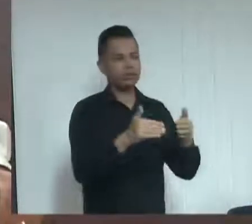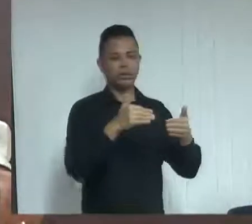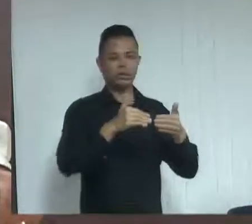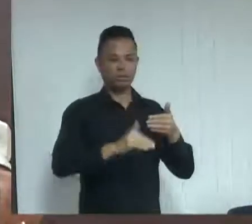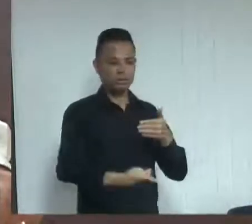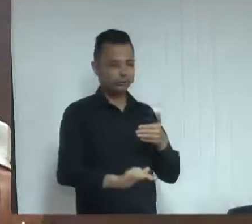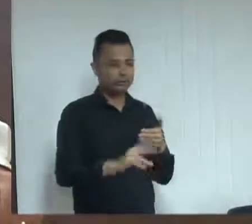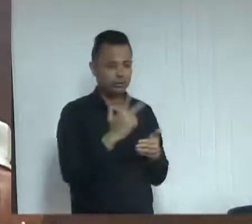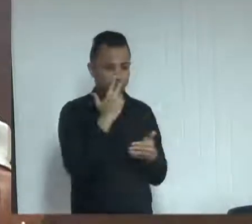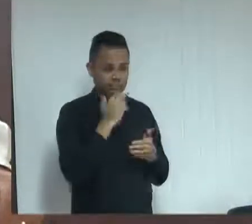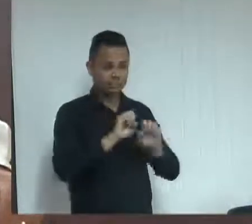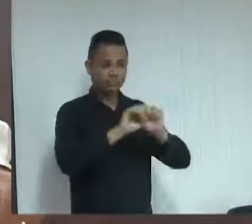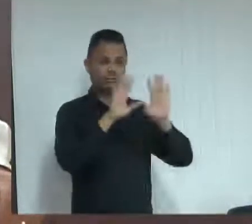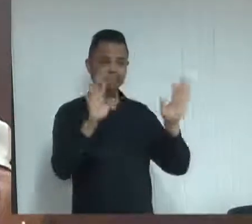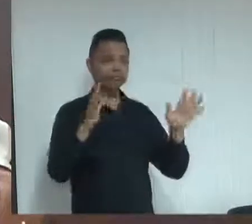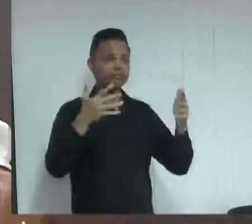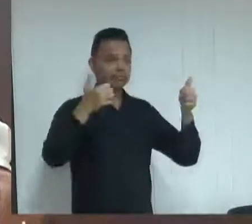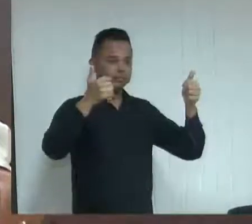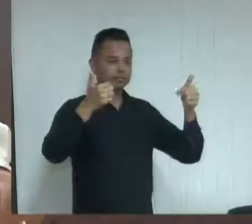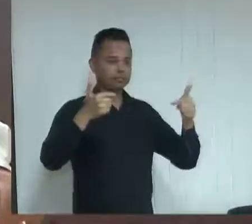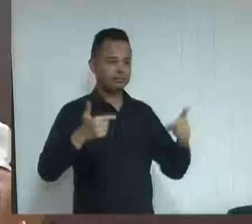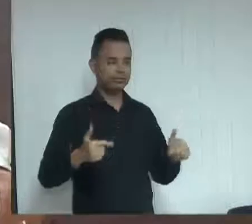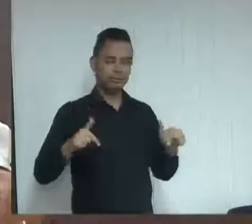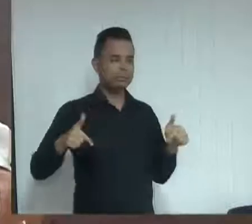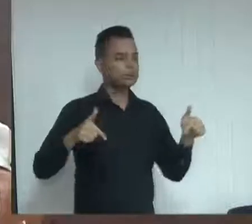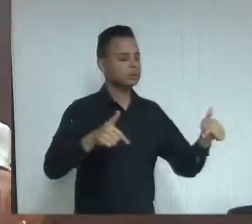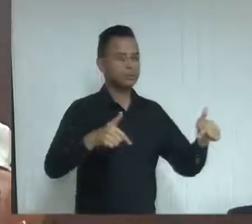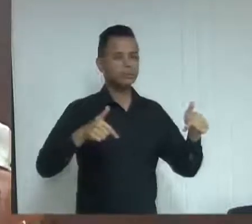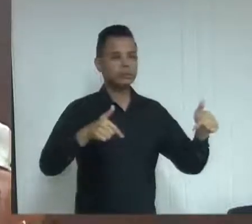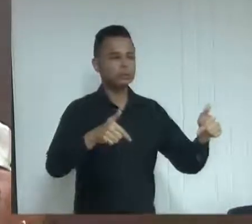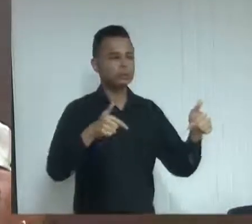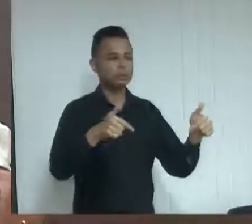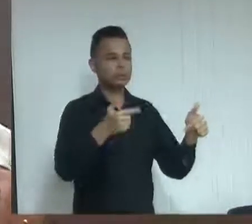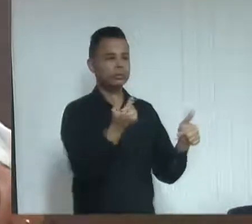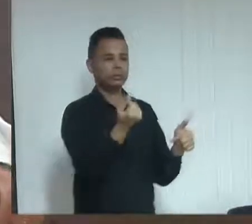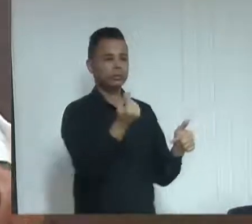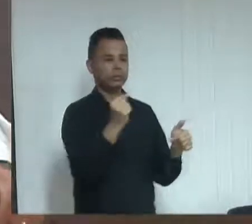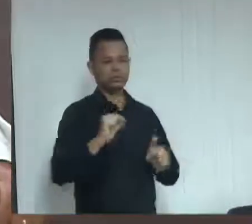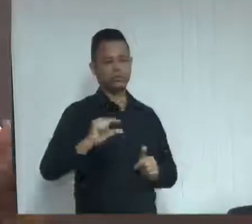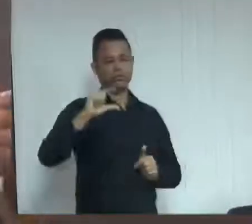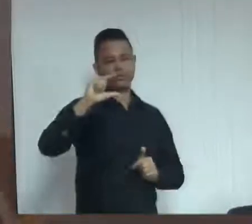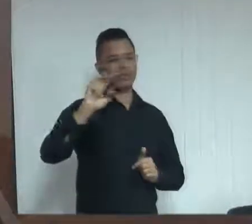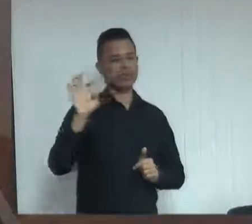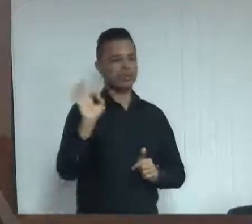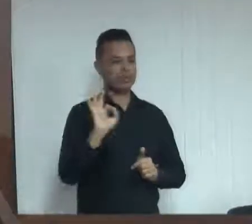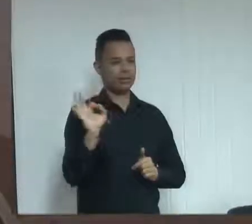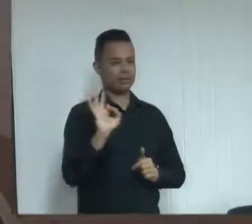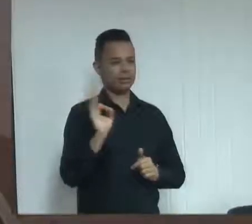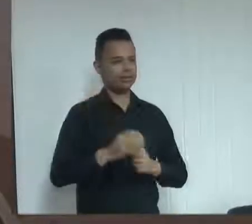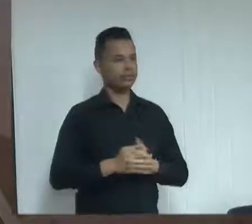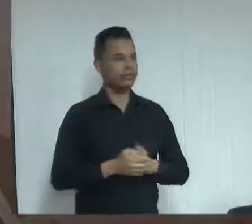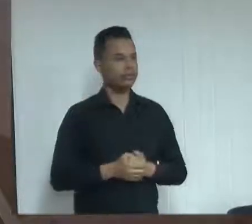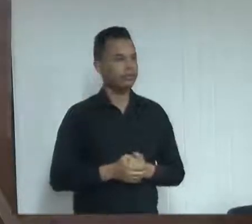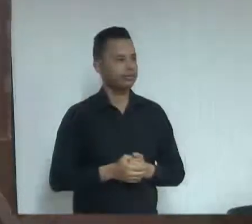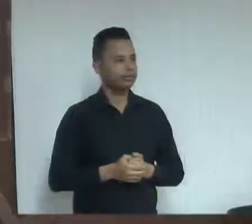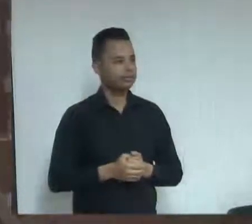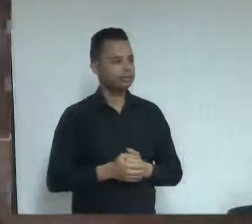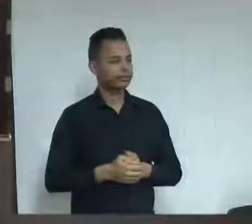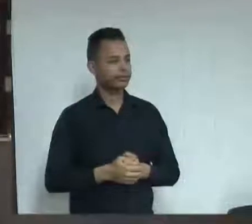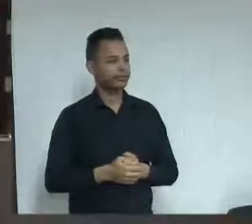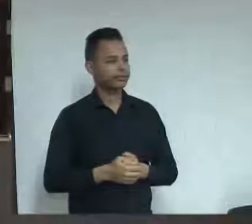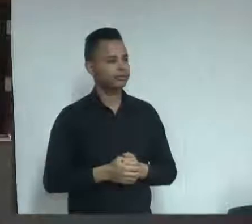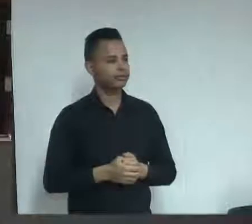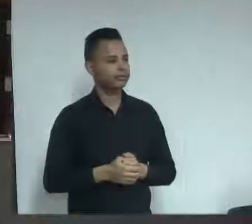entender, é muito claro. Nós vamos lutar para não aumentar em nada o que o cidadão vinhedense paga. Por enquanto é isso. Mais